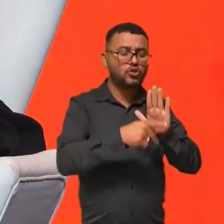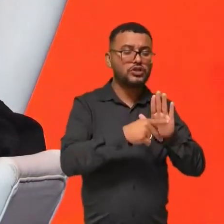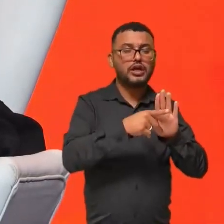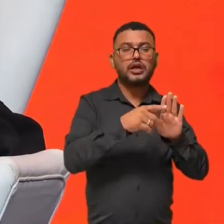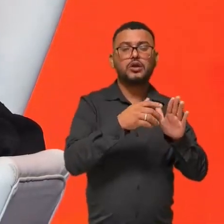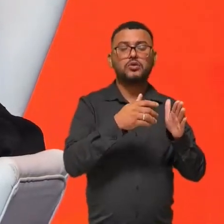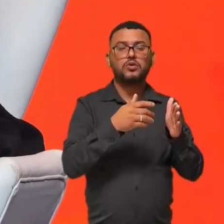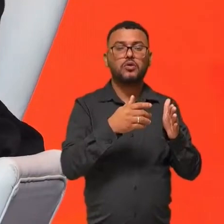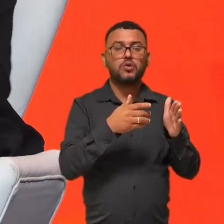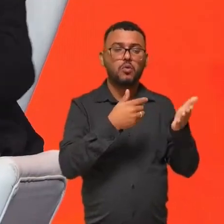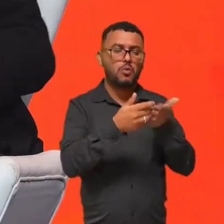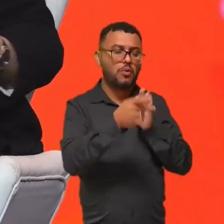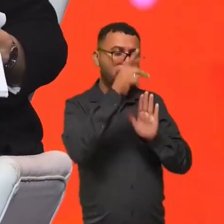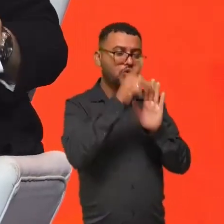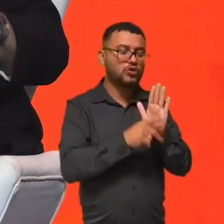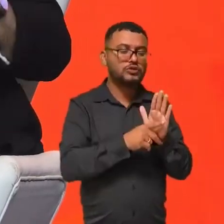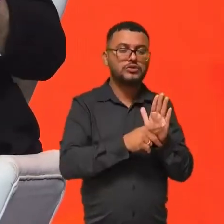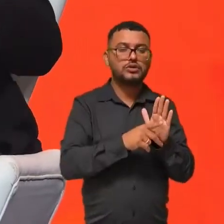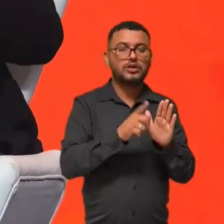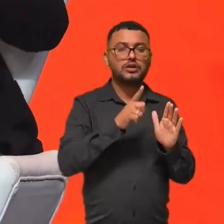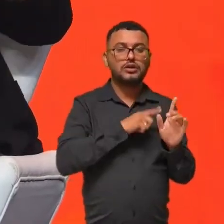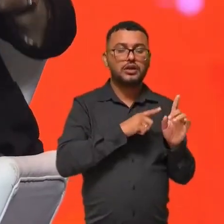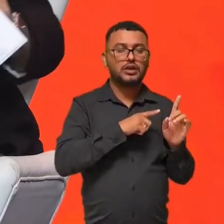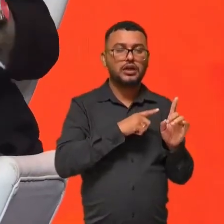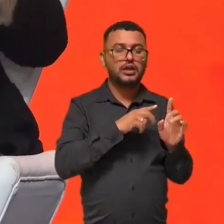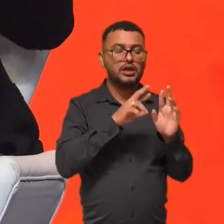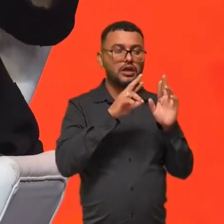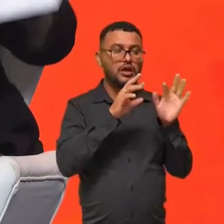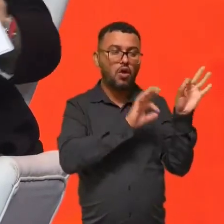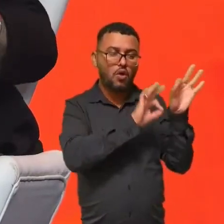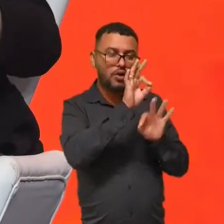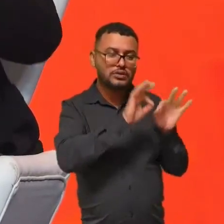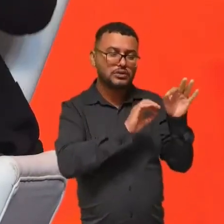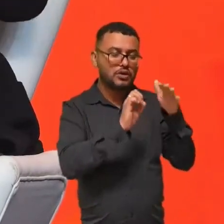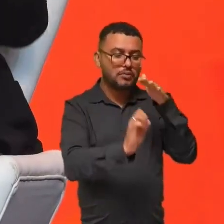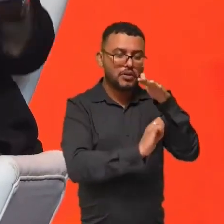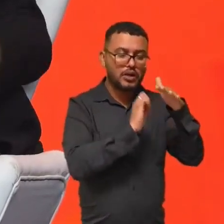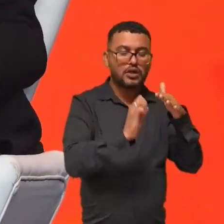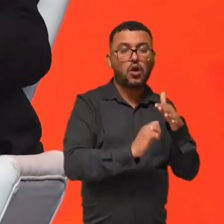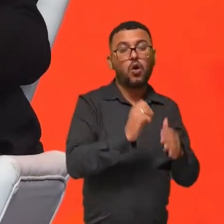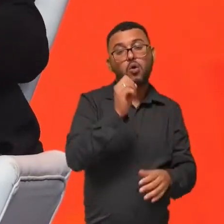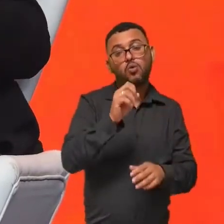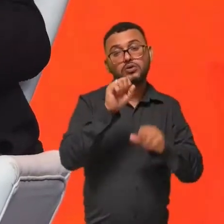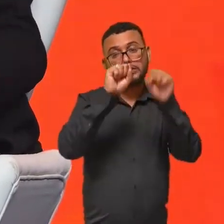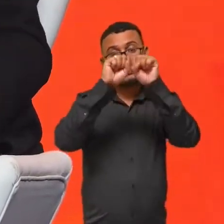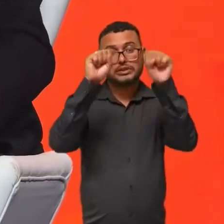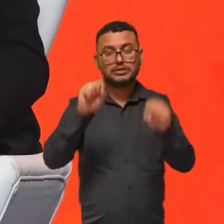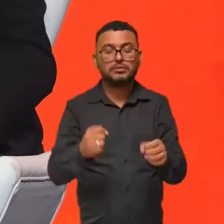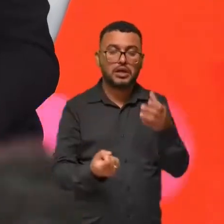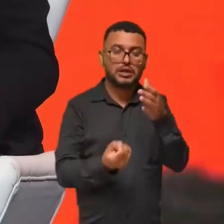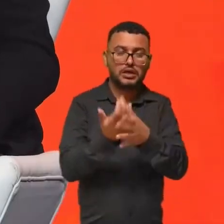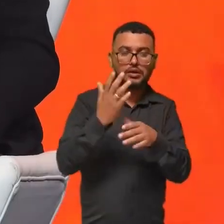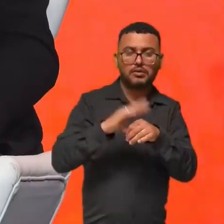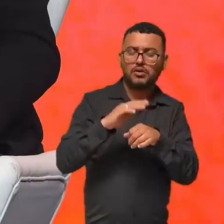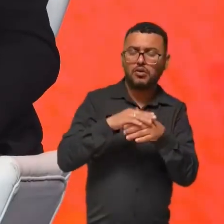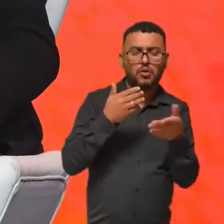uma ponte, de uma reorganização de uma empresa, de um software, de criação de um software, de qualquer coisa, é